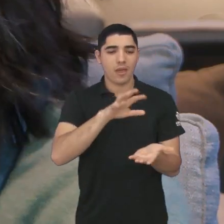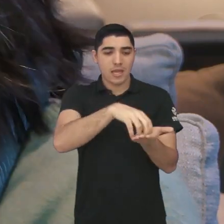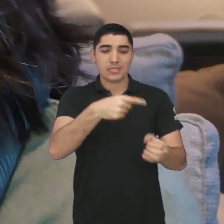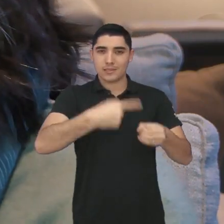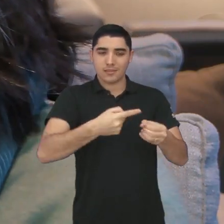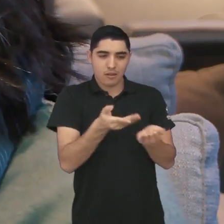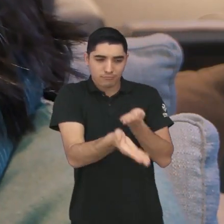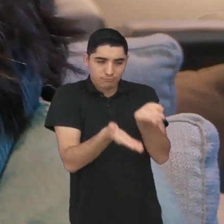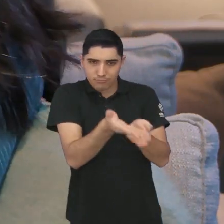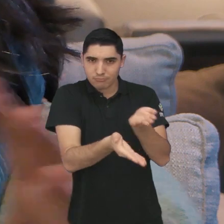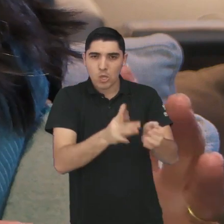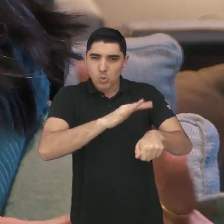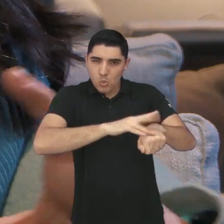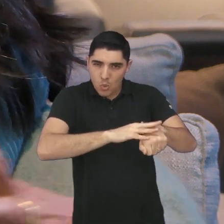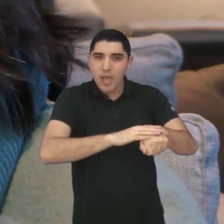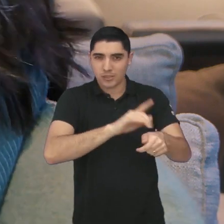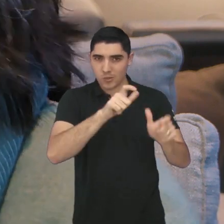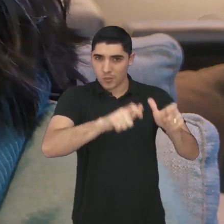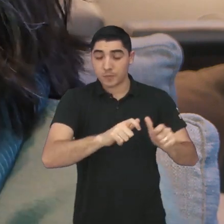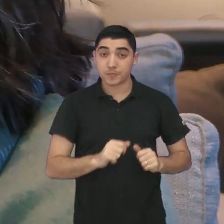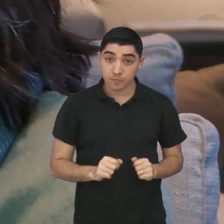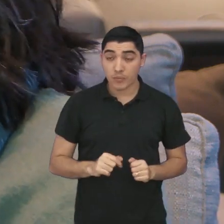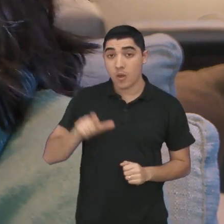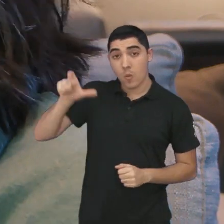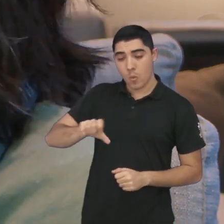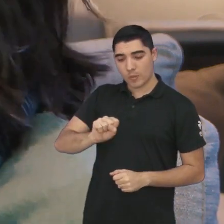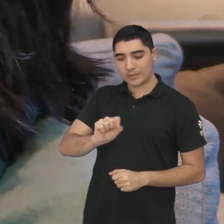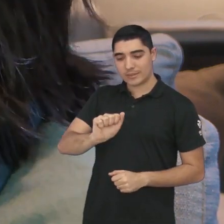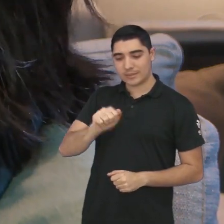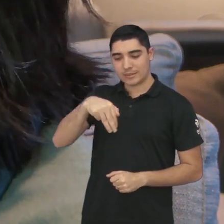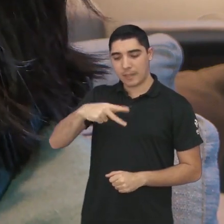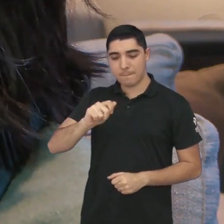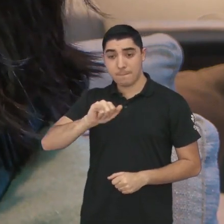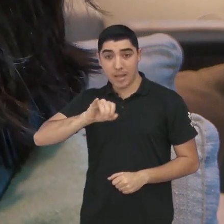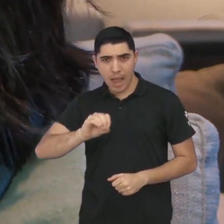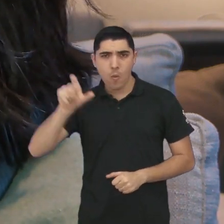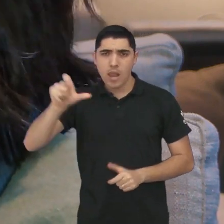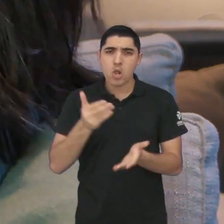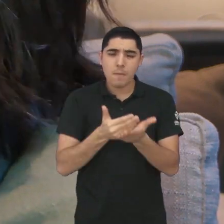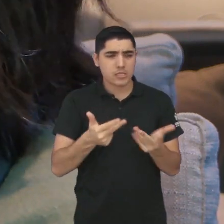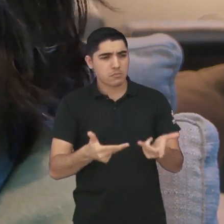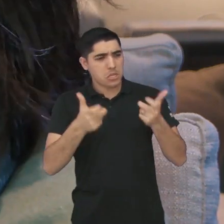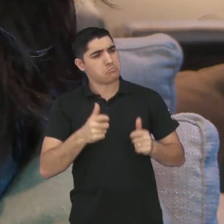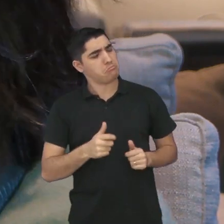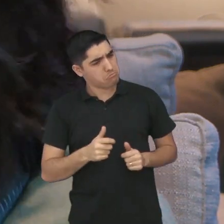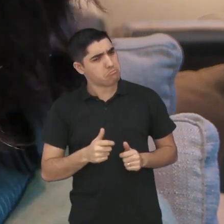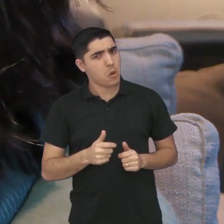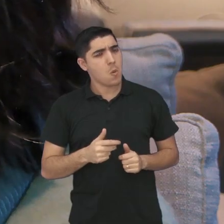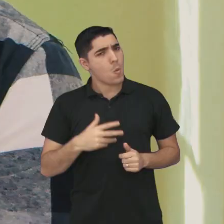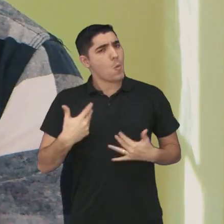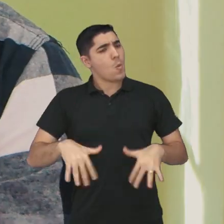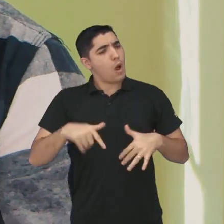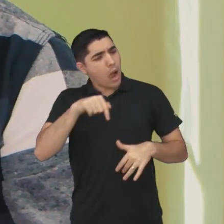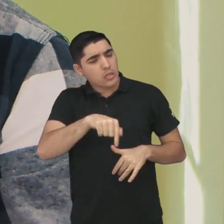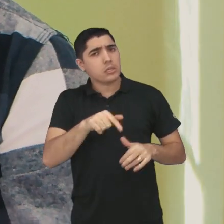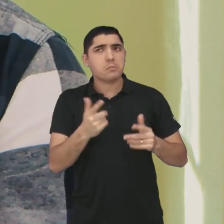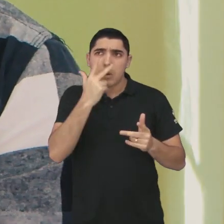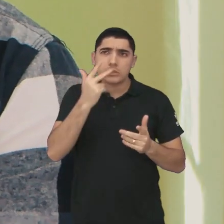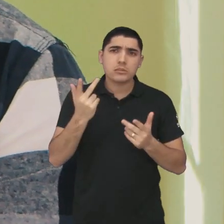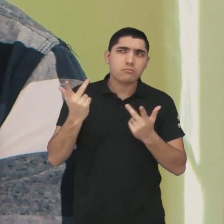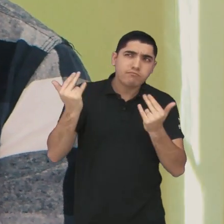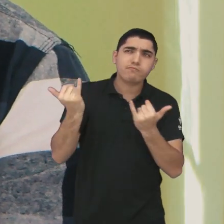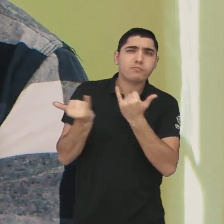E o que vai acontecer é que a proximidade com Campos de Jordão possibilita que aqui também tenha o respingo dessa